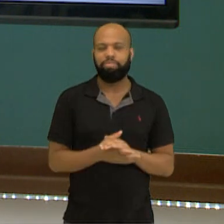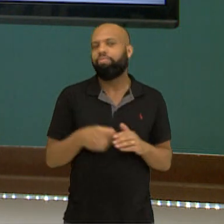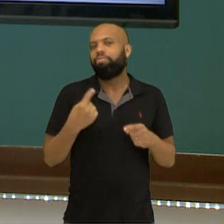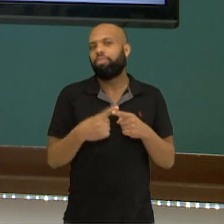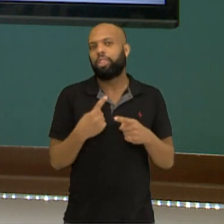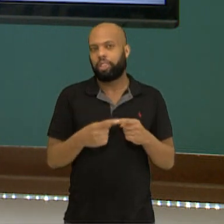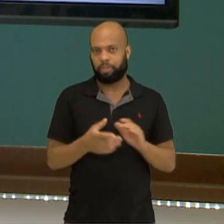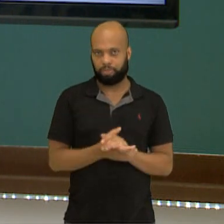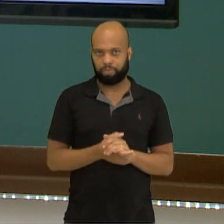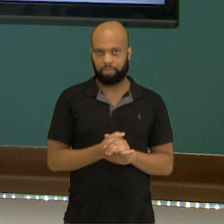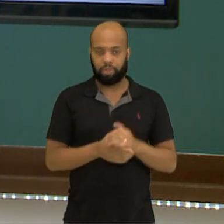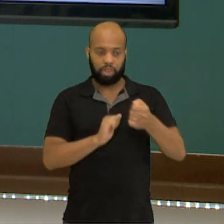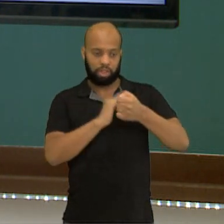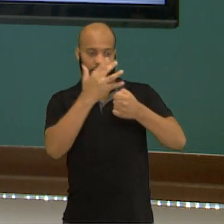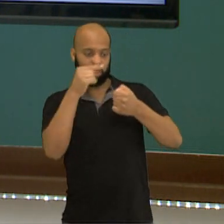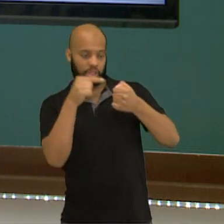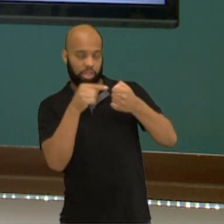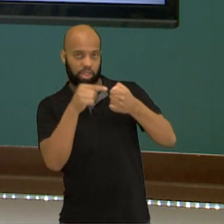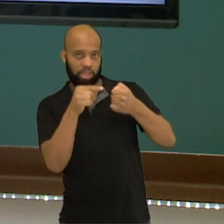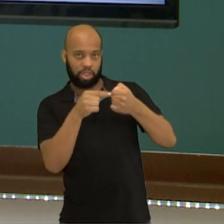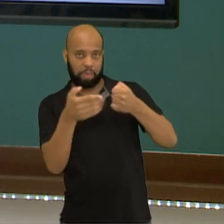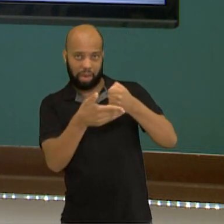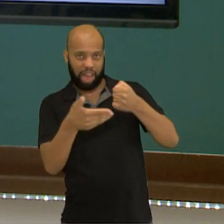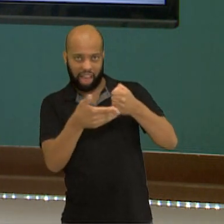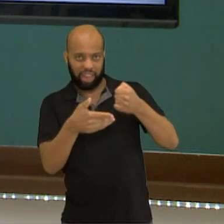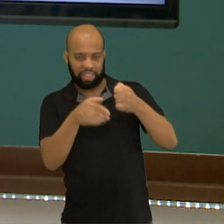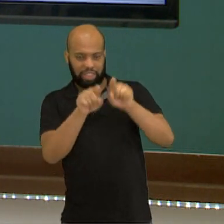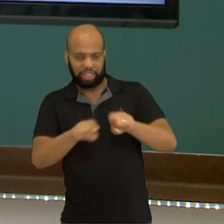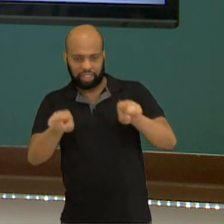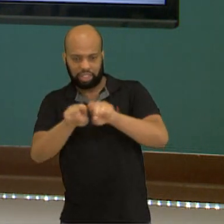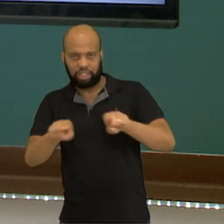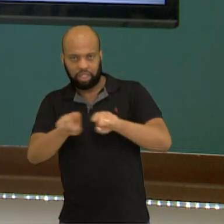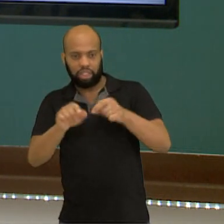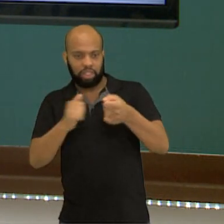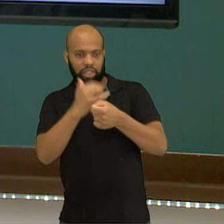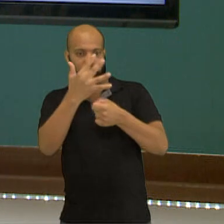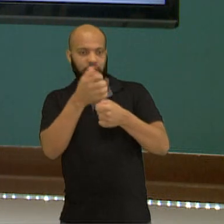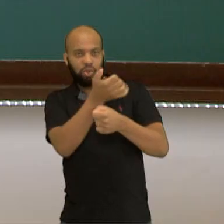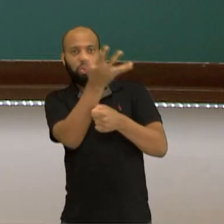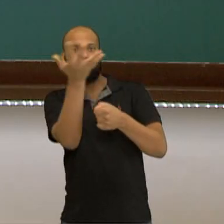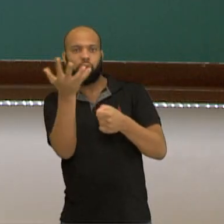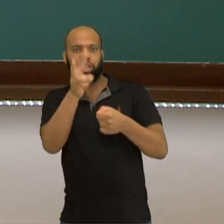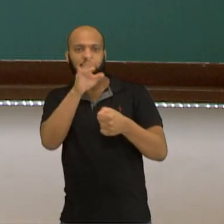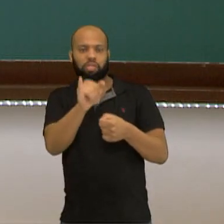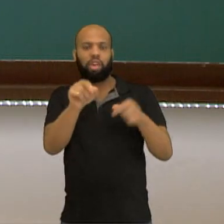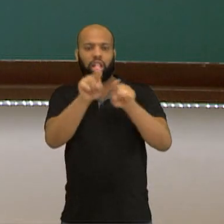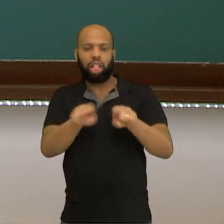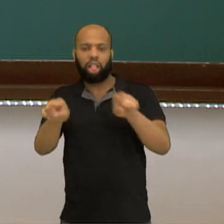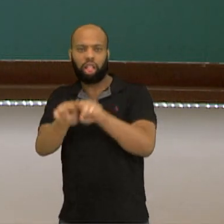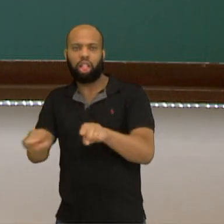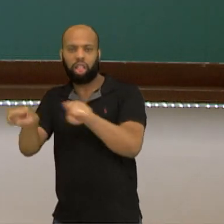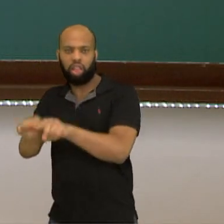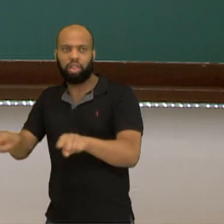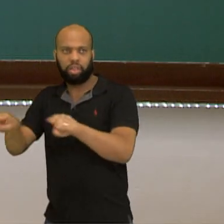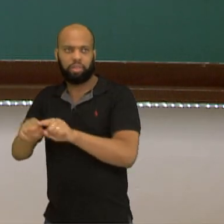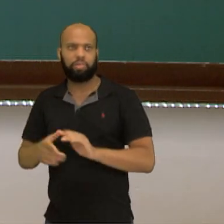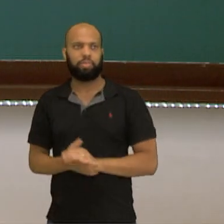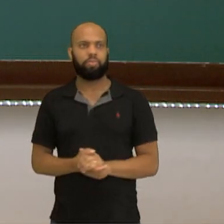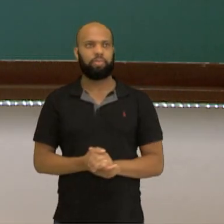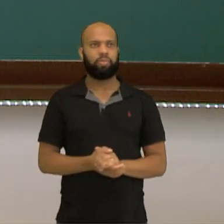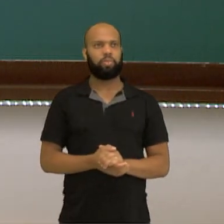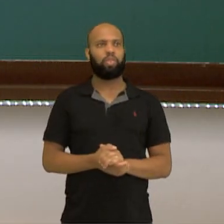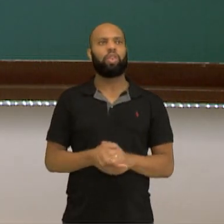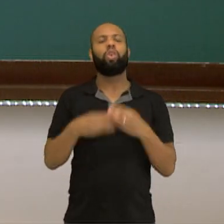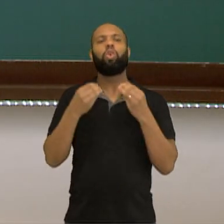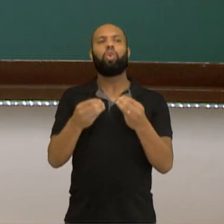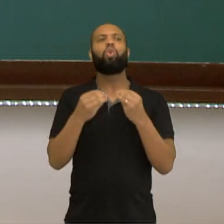base é o fator que se repete e o expoente é quantas vezes ele vai se repetir, certo? Mas e aí?